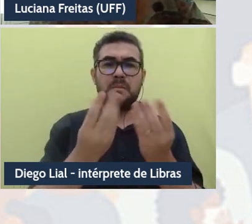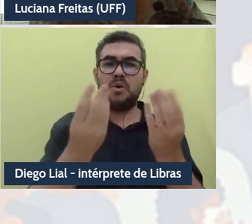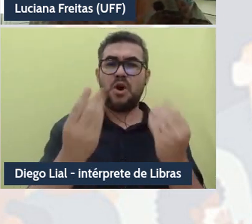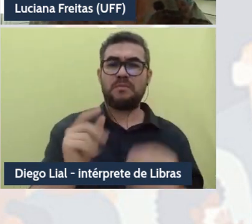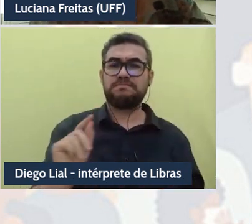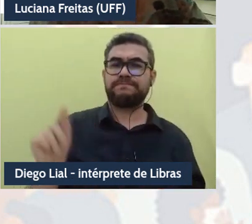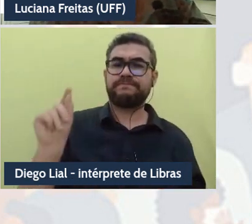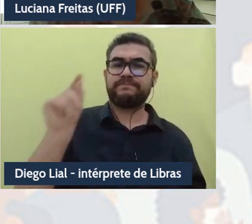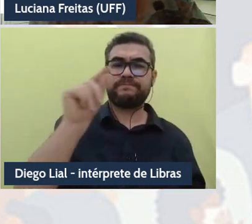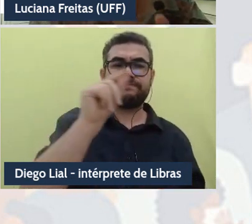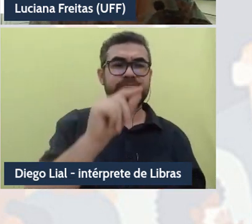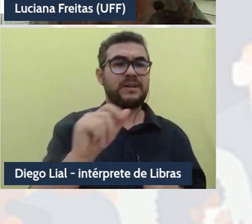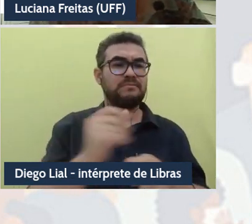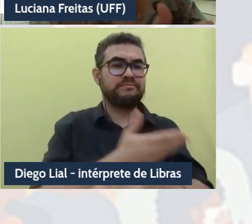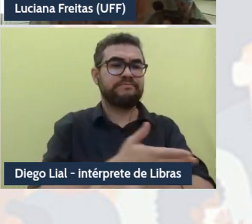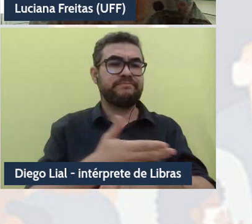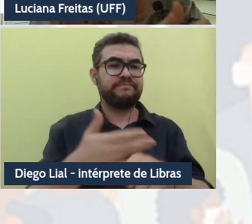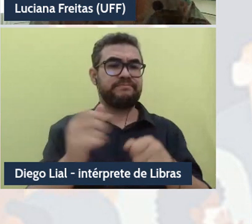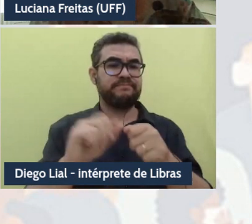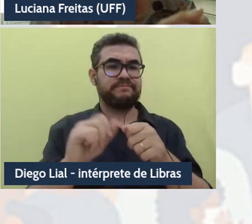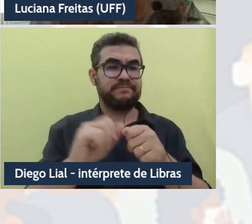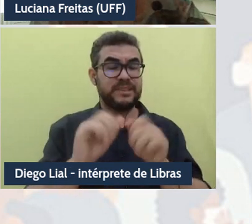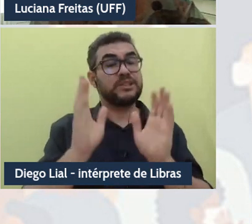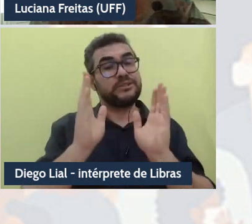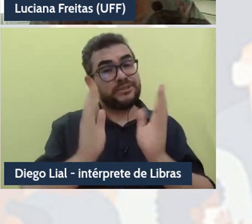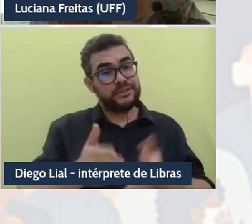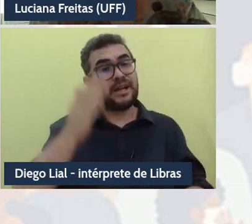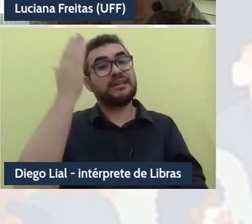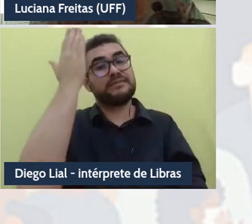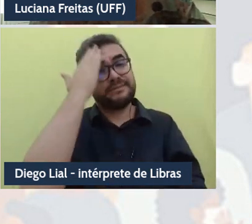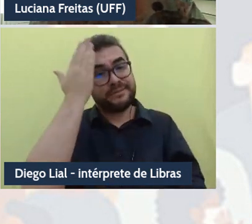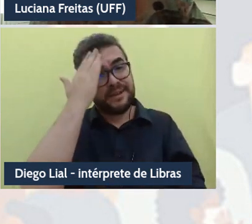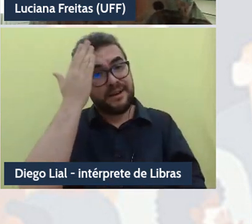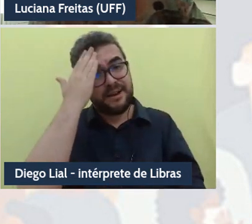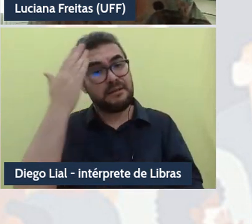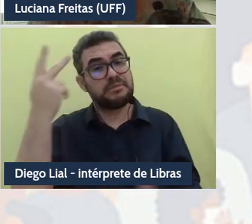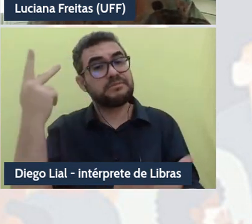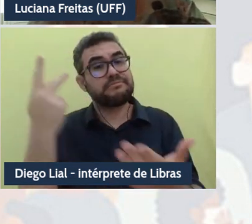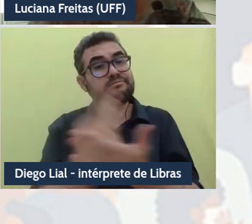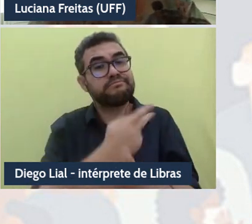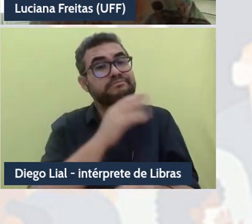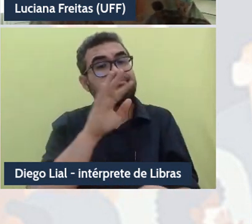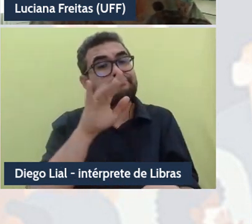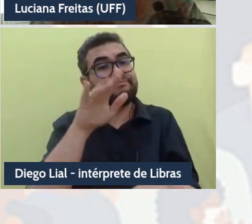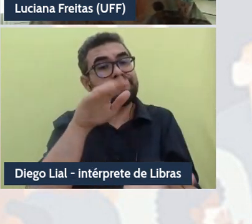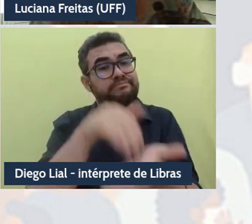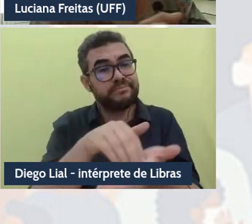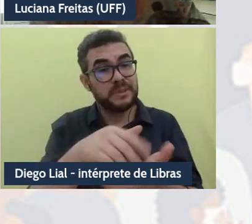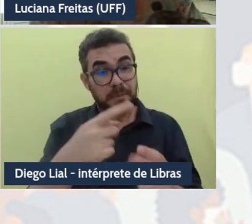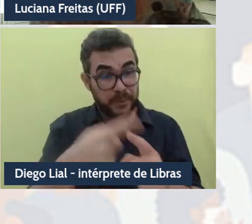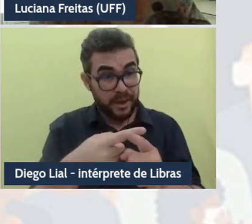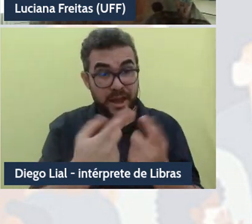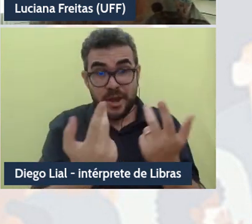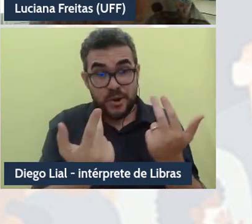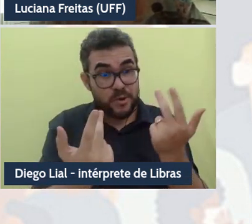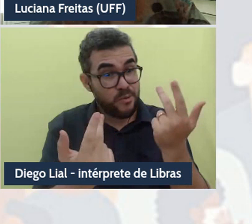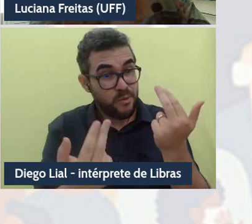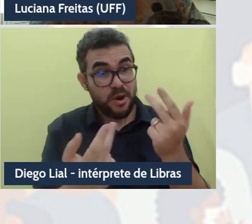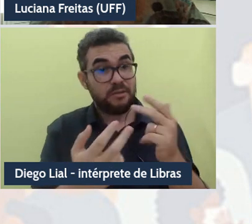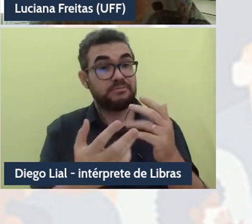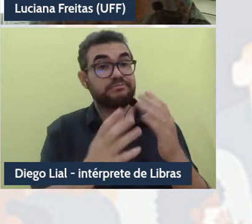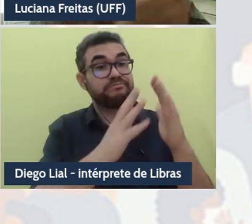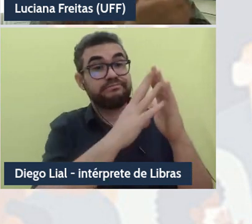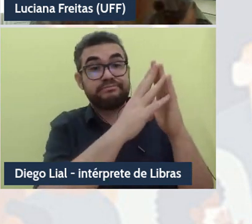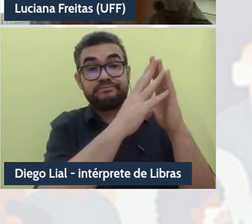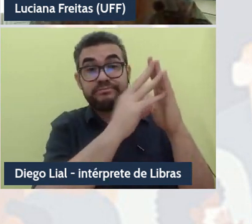história, exatamente porque o mesmo modelo está sendo implementado em outras partes do